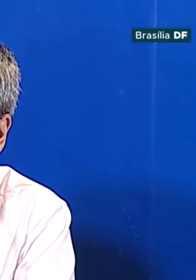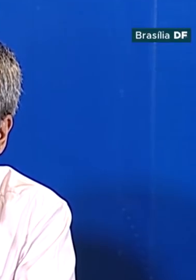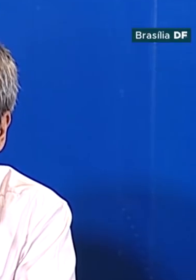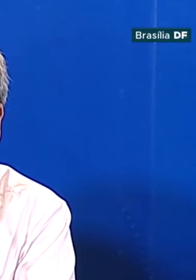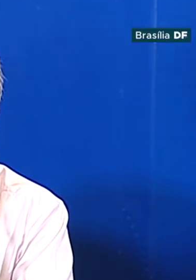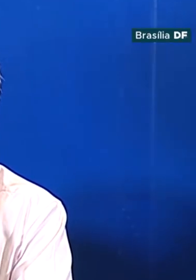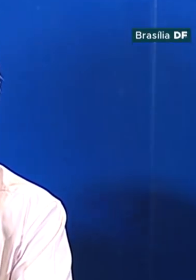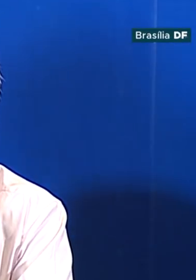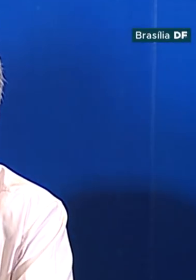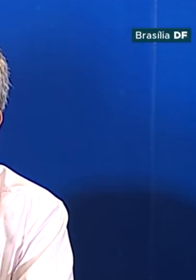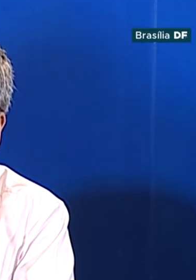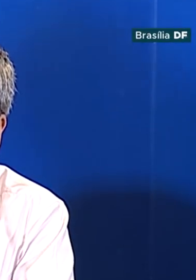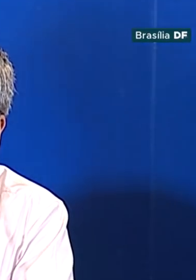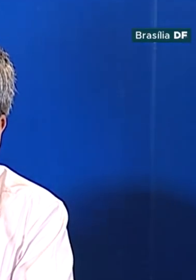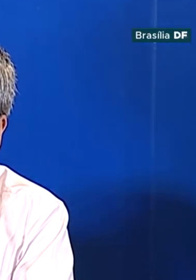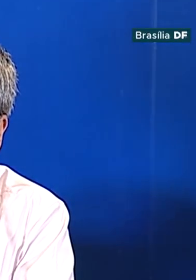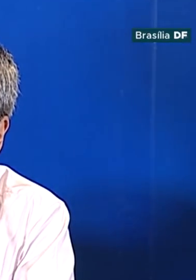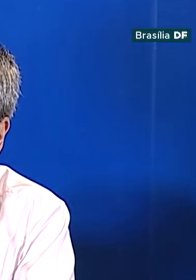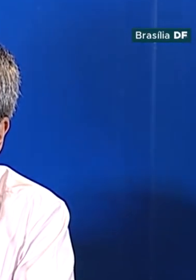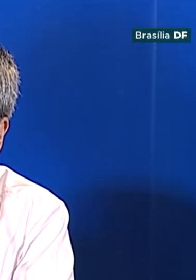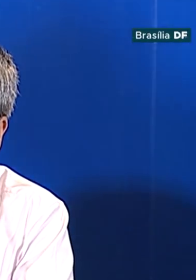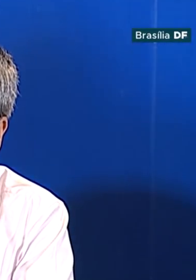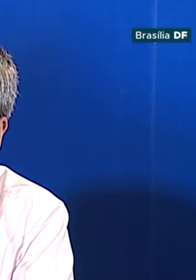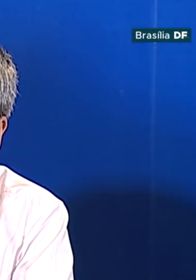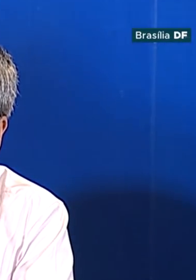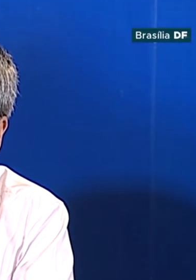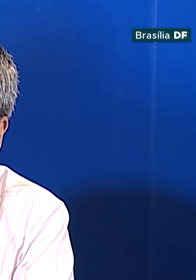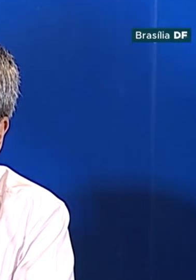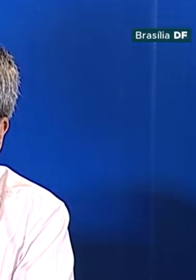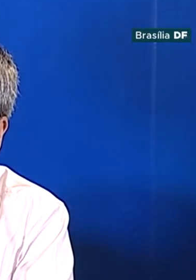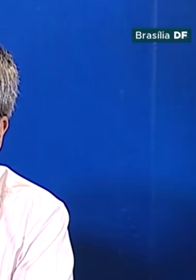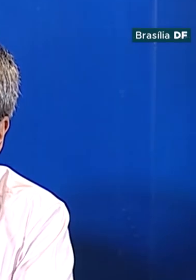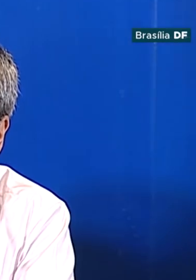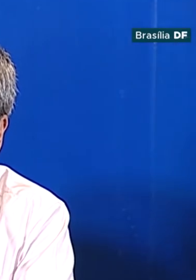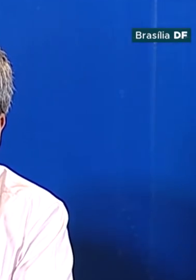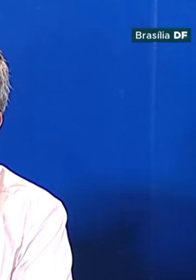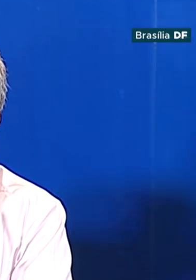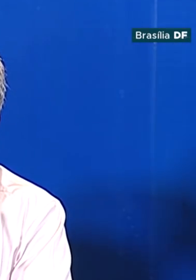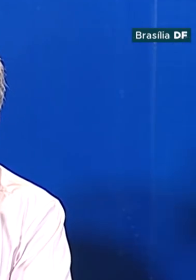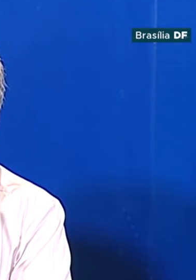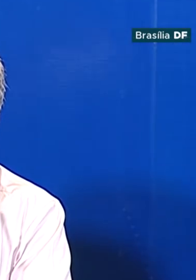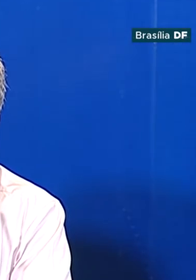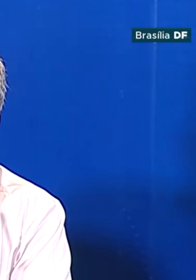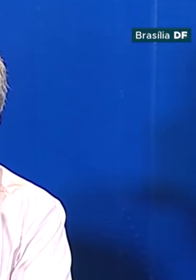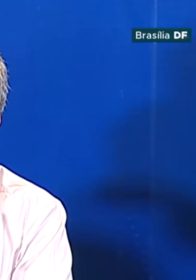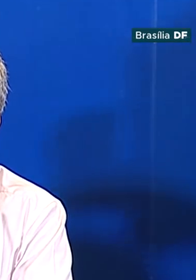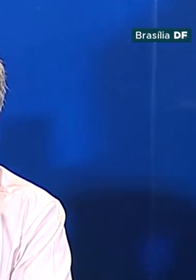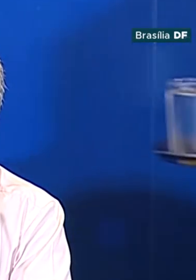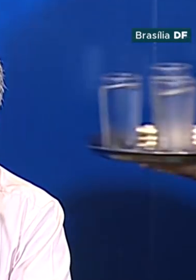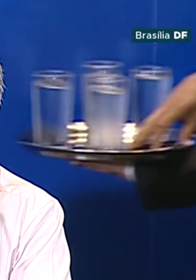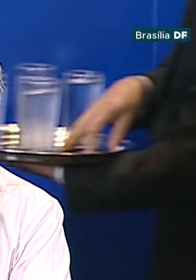mais probleminhas aí operacionais e não teve, não. Teve,